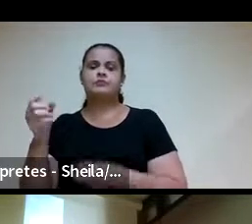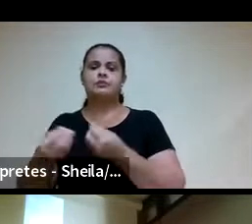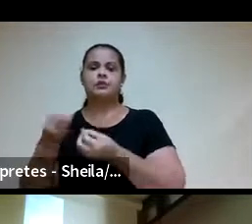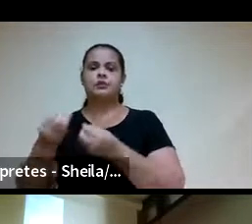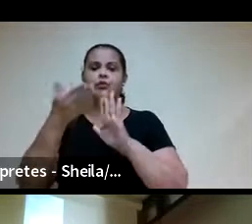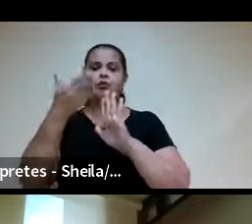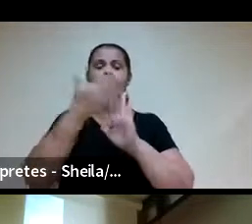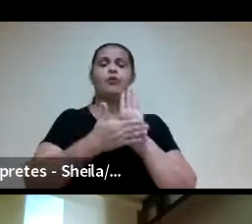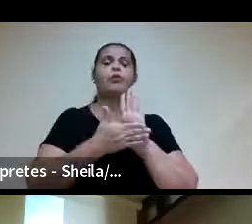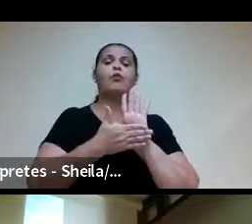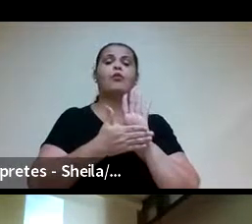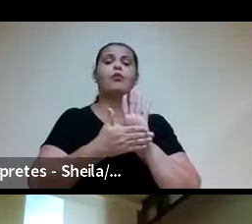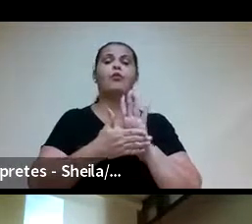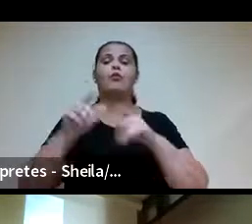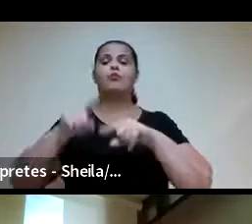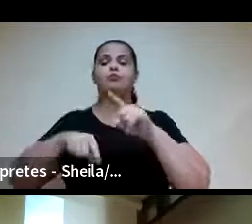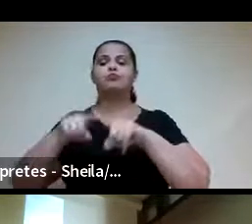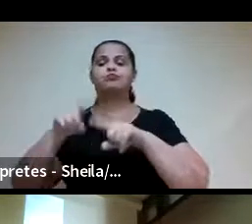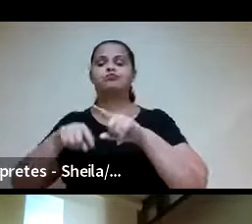produzida,